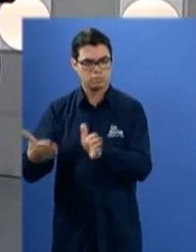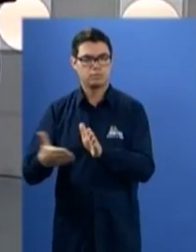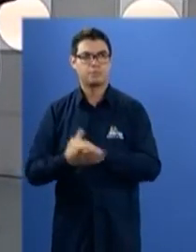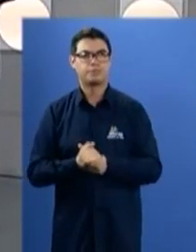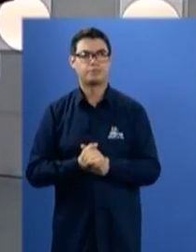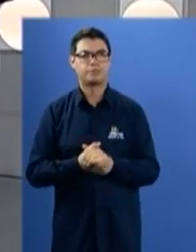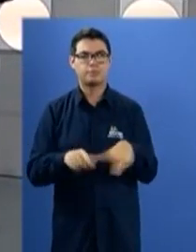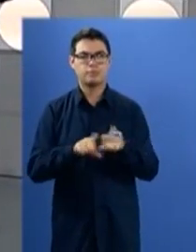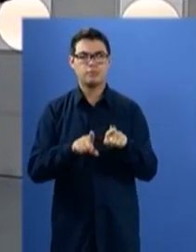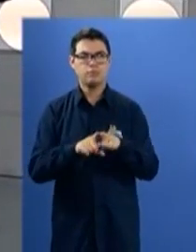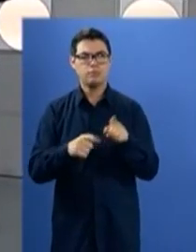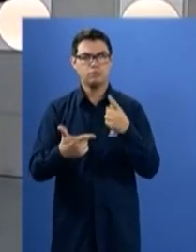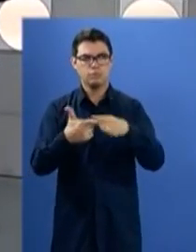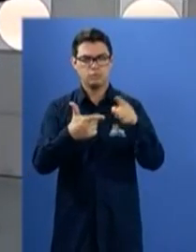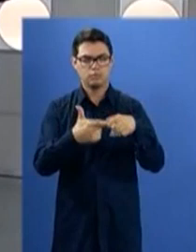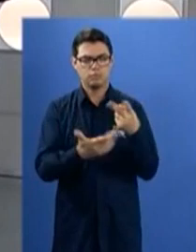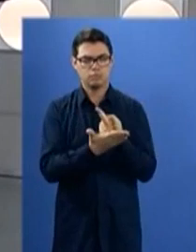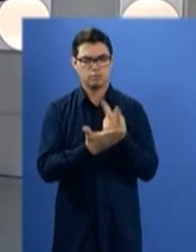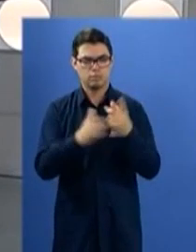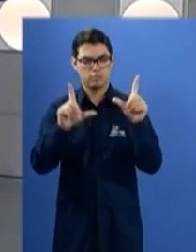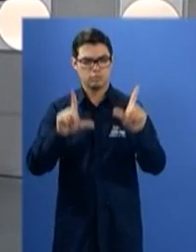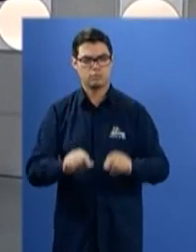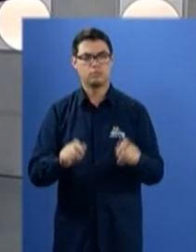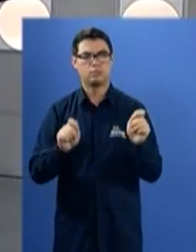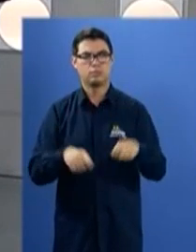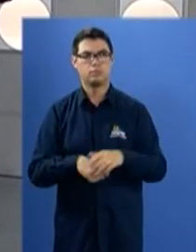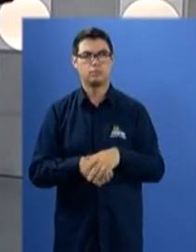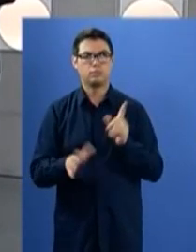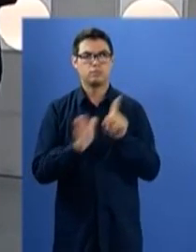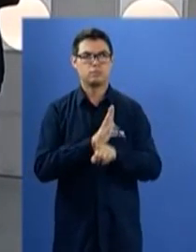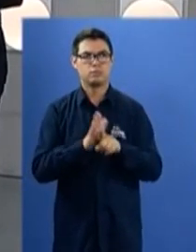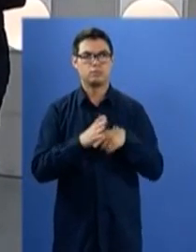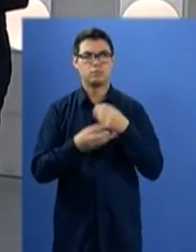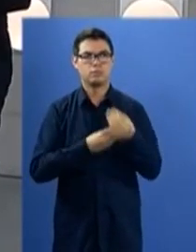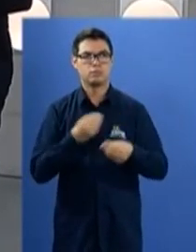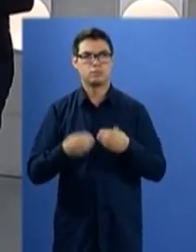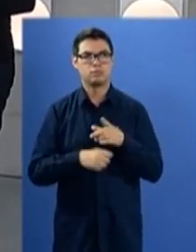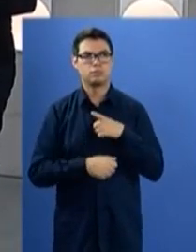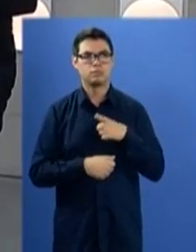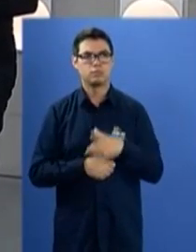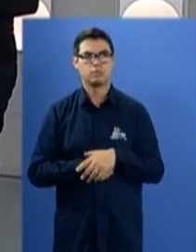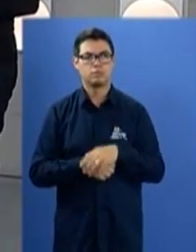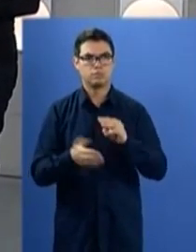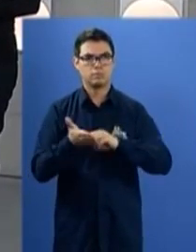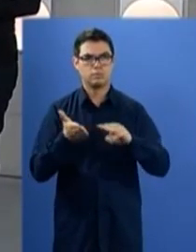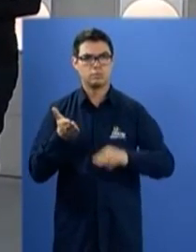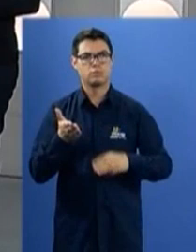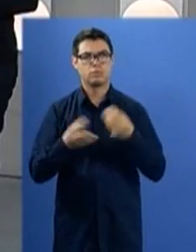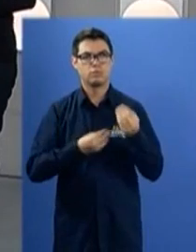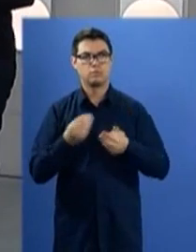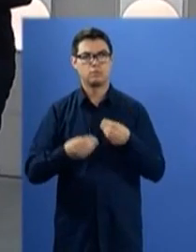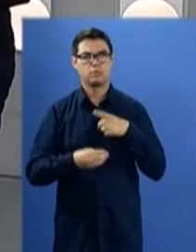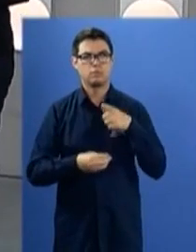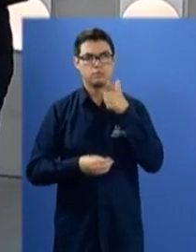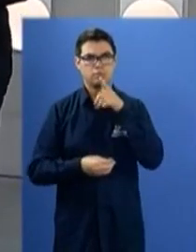a minimização das falhas. Aí nós perguntamos se a sequência do método está correta,